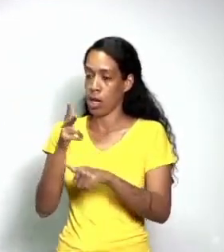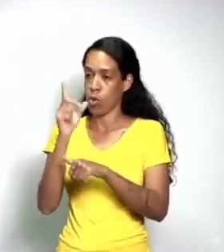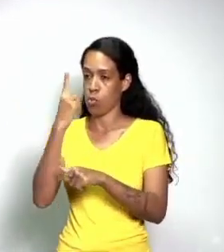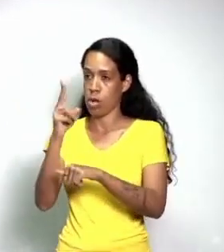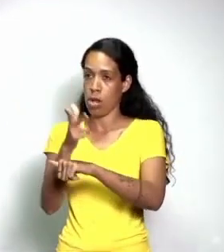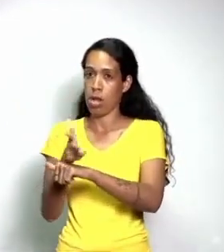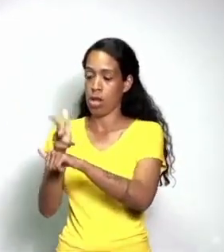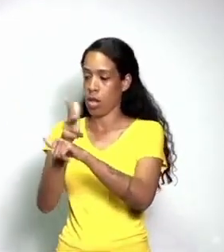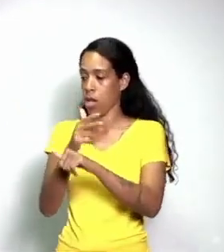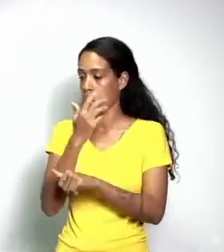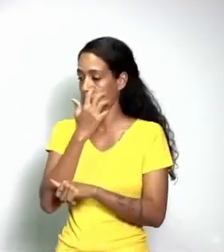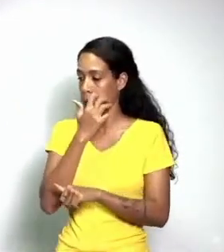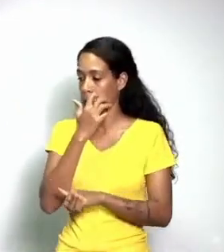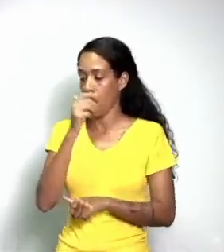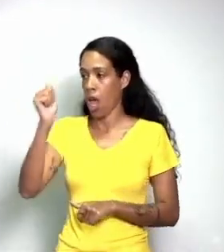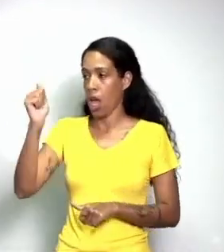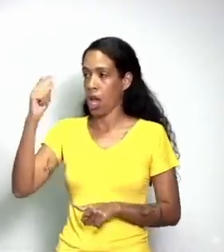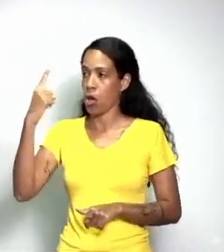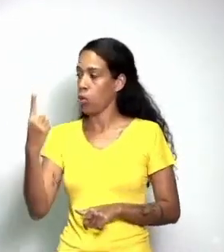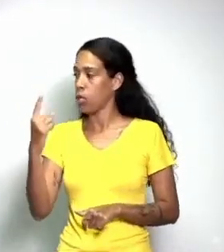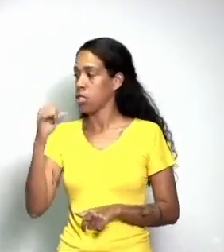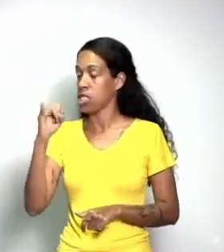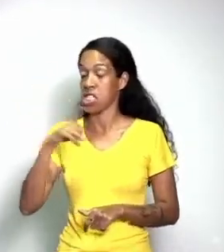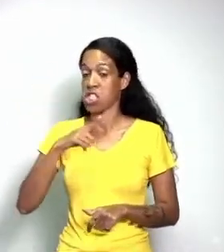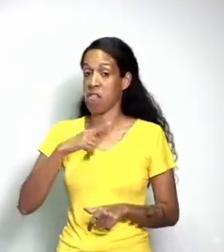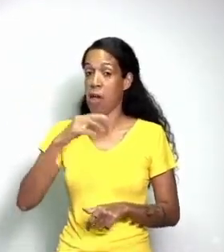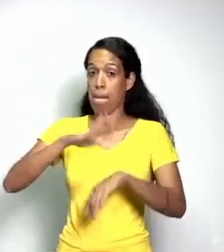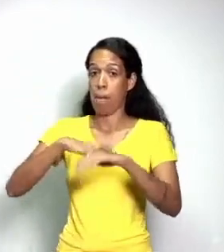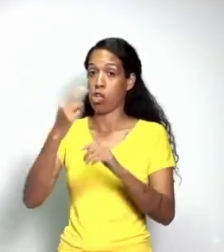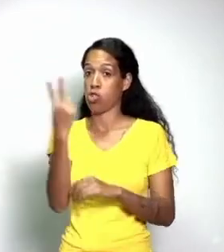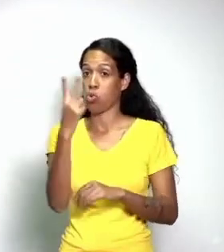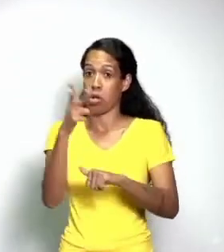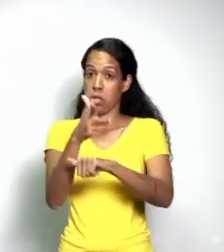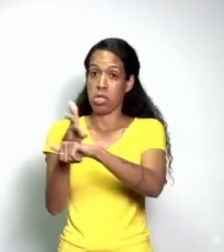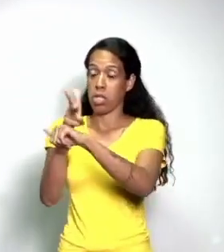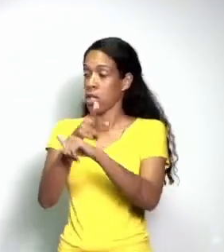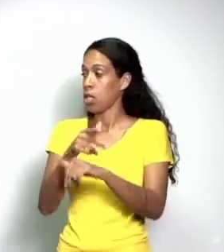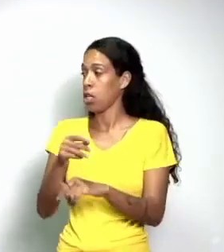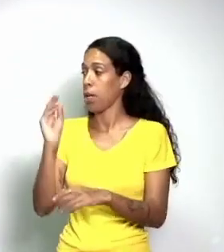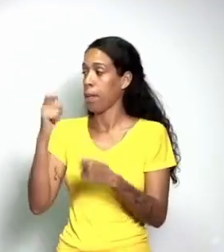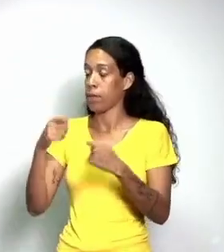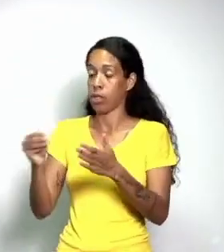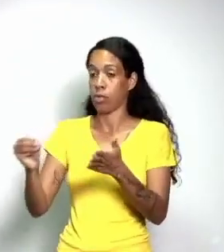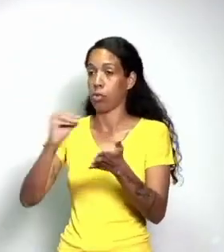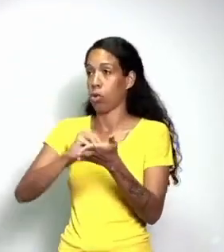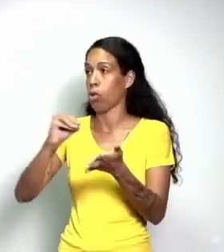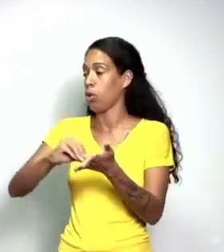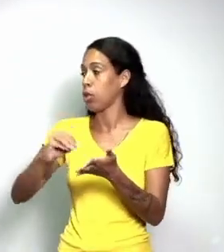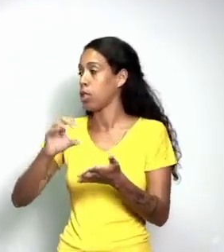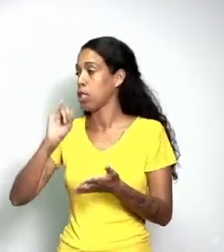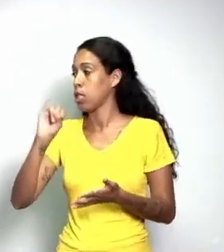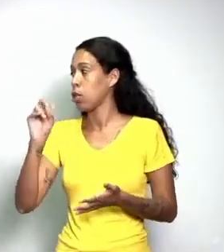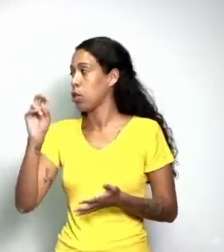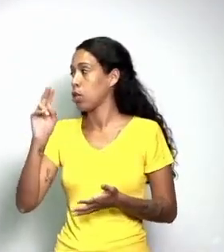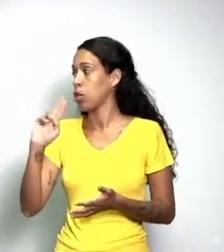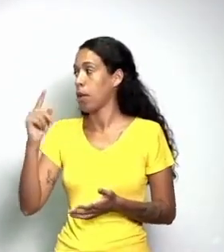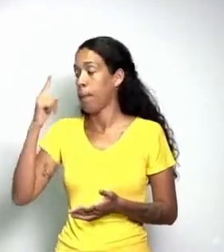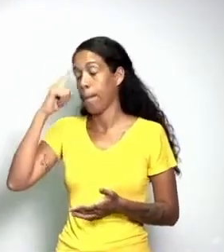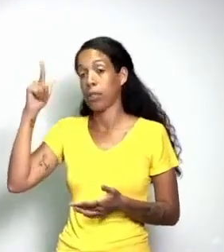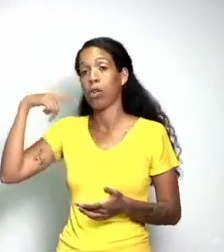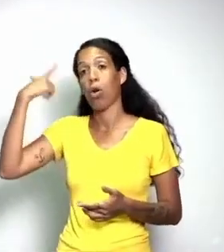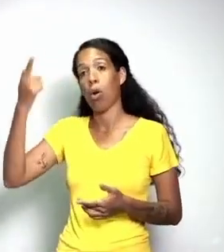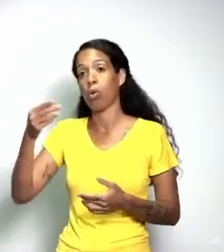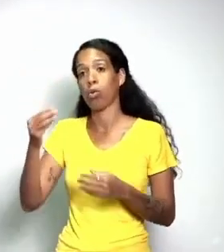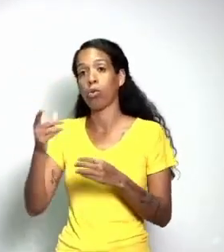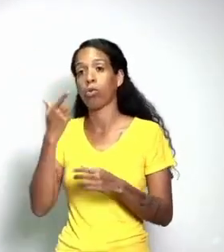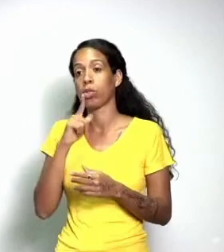a gente está no cartão A1, mas se a gente tiver mais de uma câmera, a gente vai identificar todas elas aqui, e se não for possível, a gente vai pensar outras formas